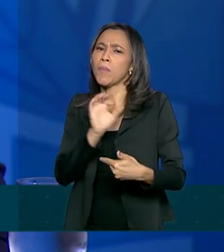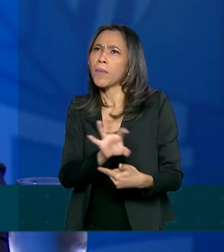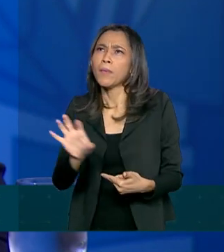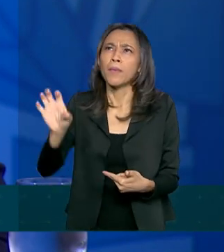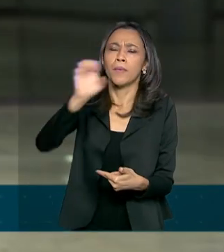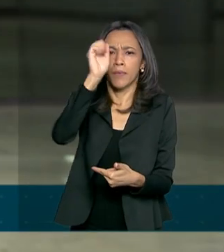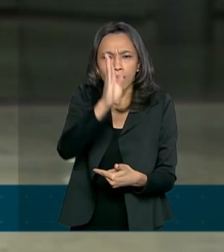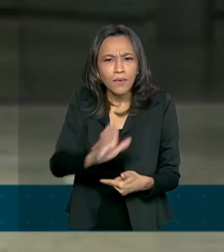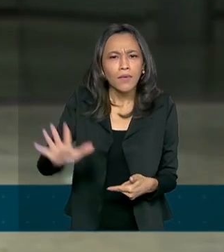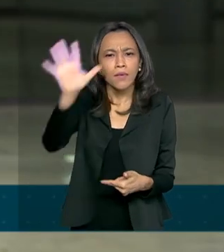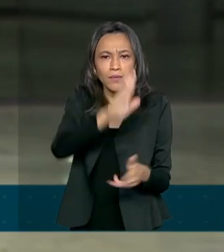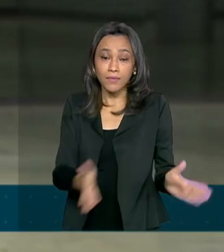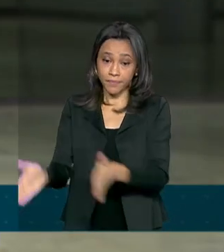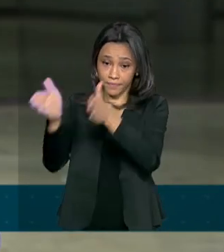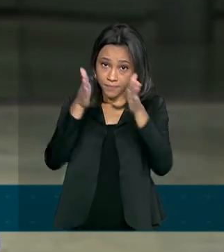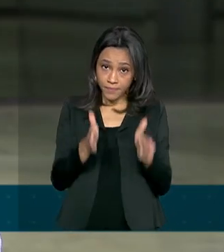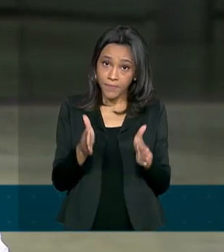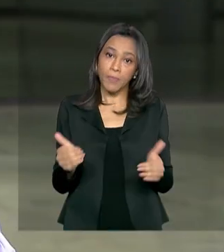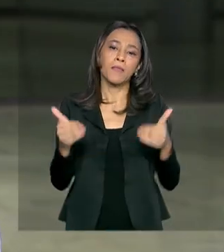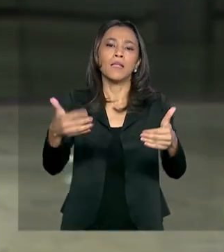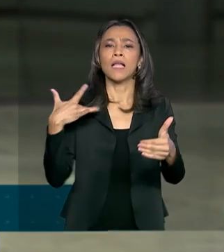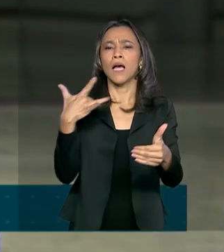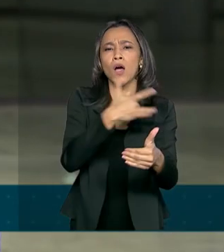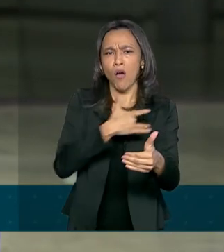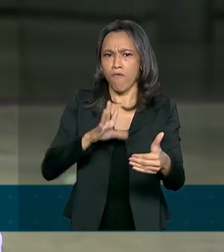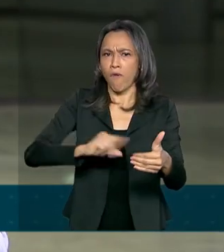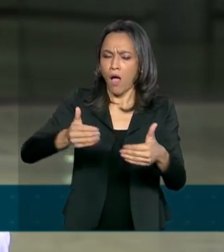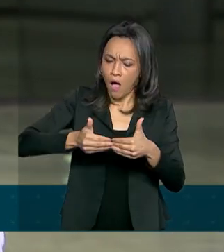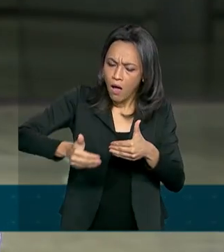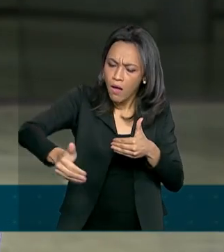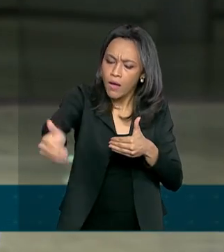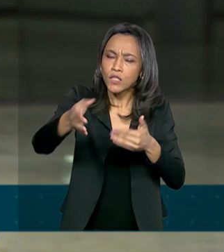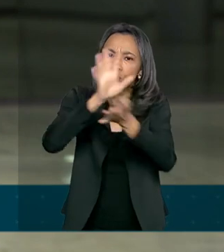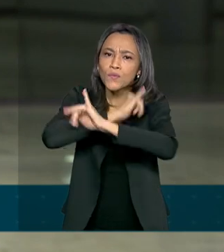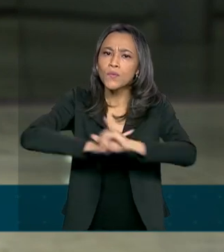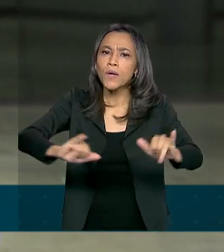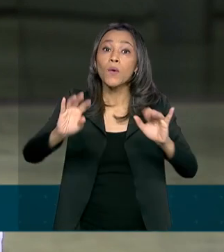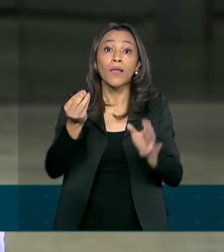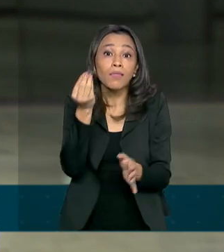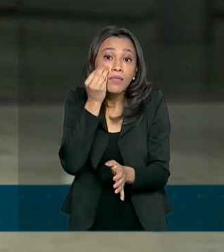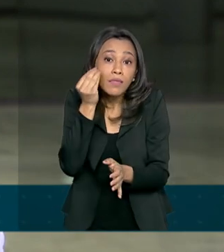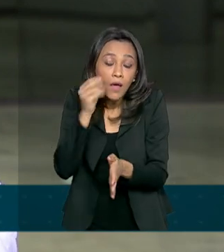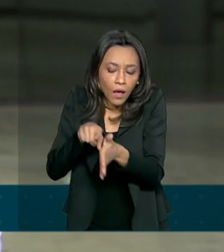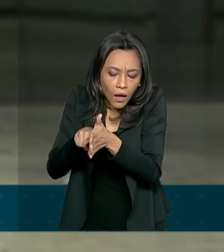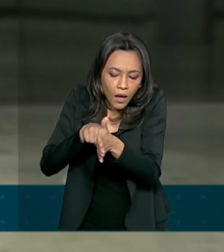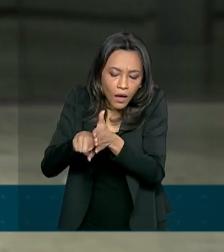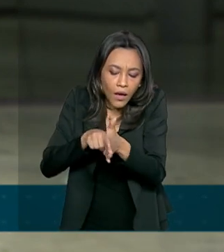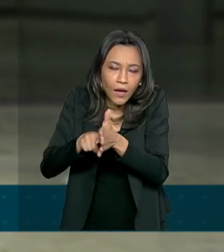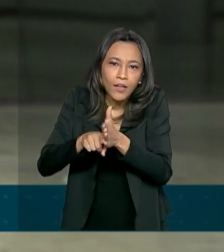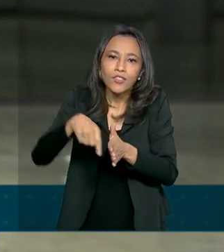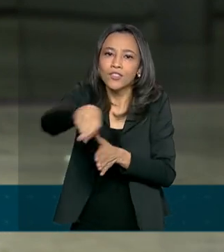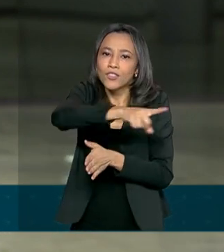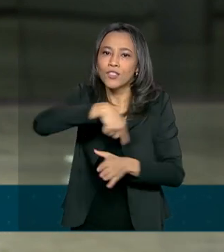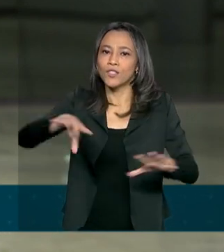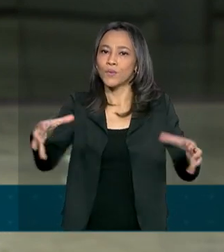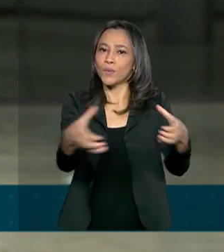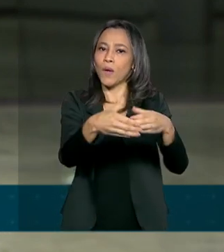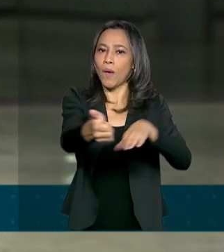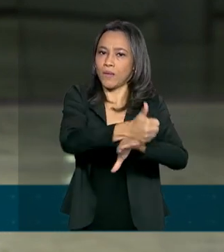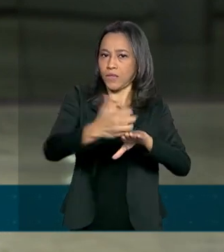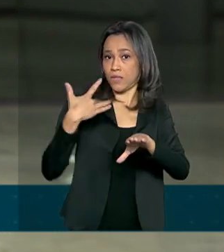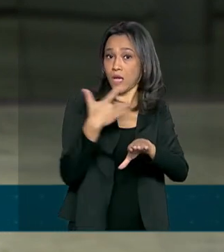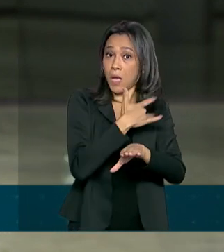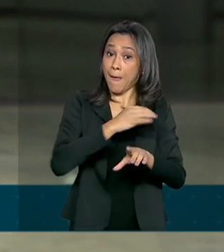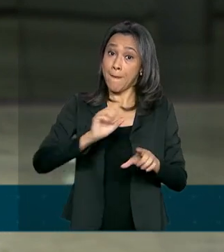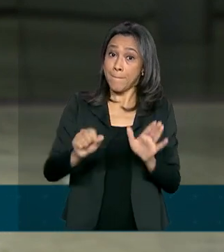estados brasileiros o ministério da saúde vai passar a divulgar o resultado dos testes feitos em profissionais de saúde de 1º de